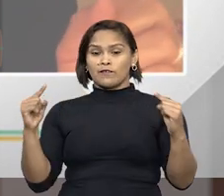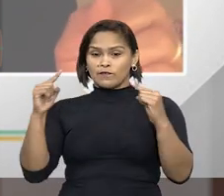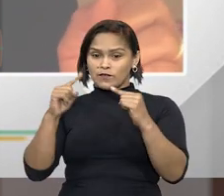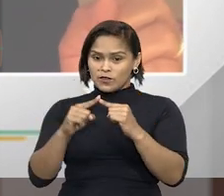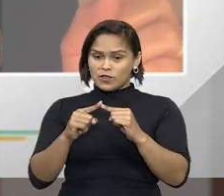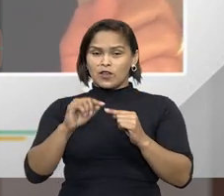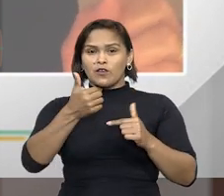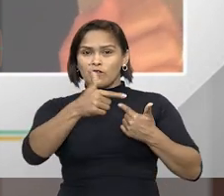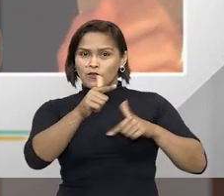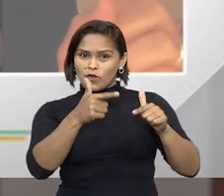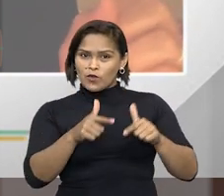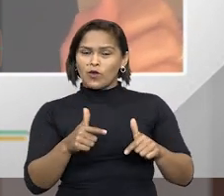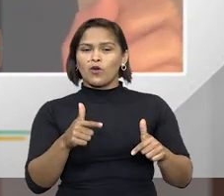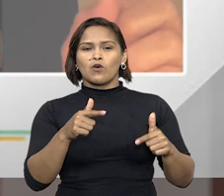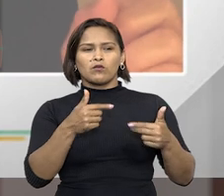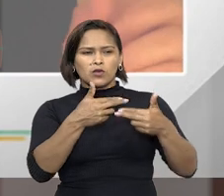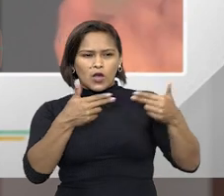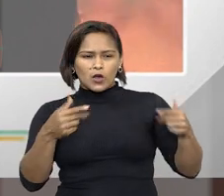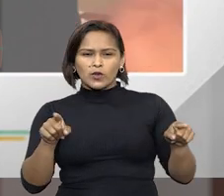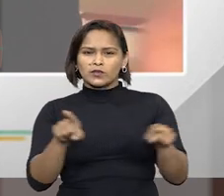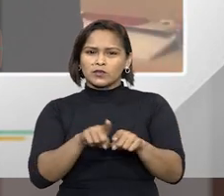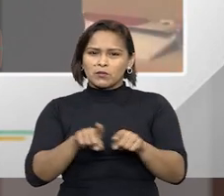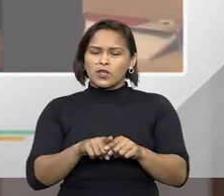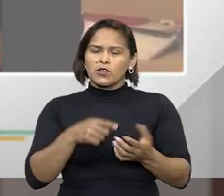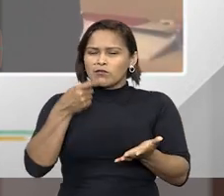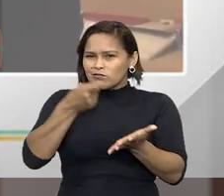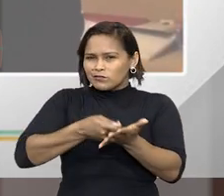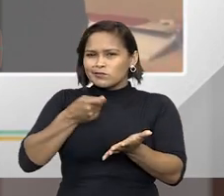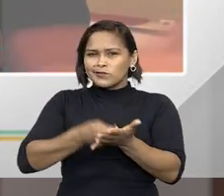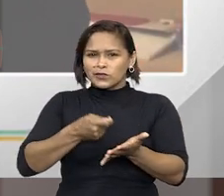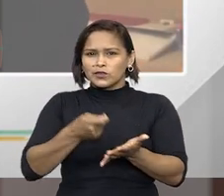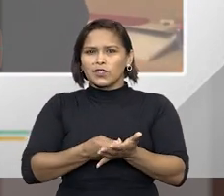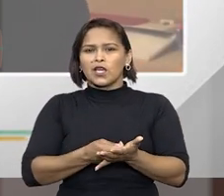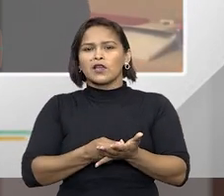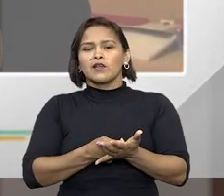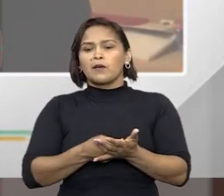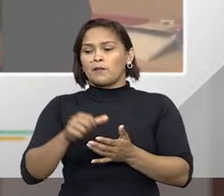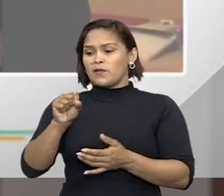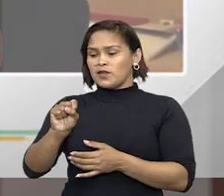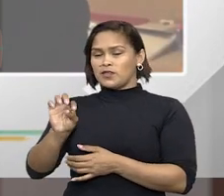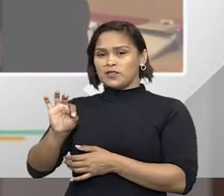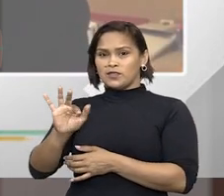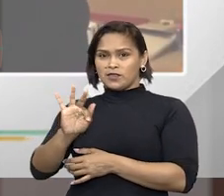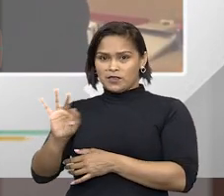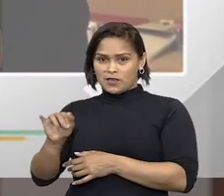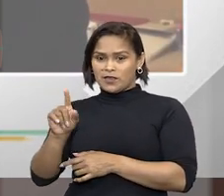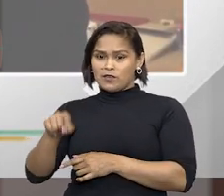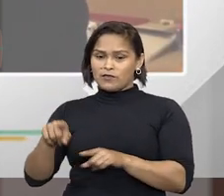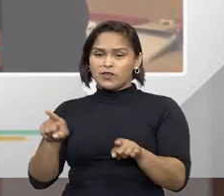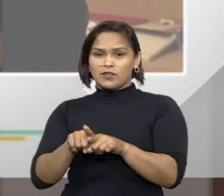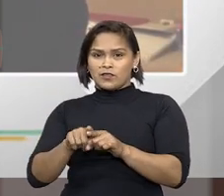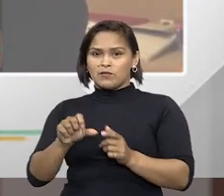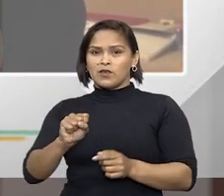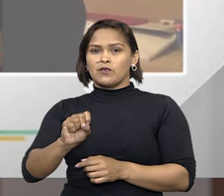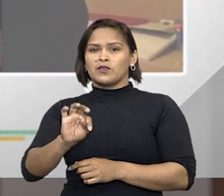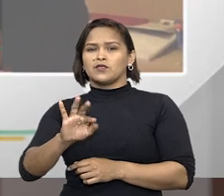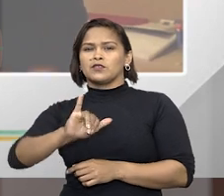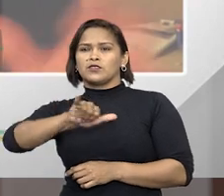nós lutamos para que fosse do Supremo e também o STJ pudesse ter súmula